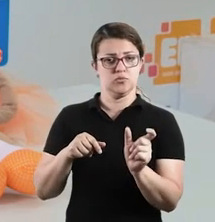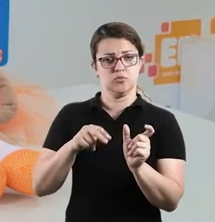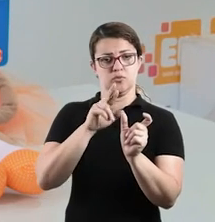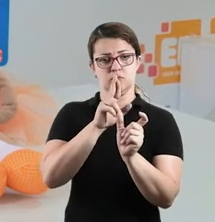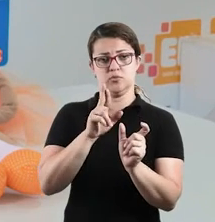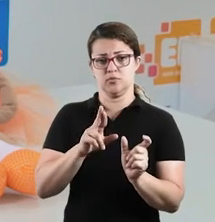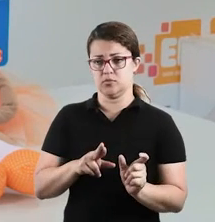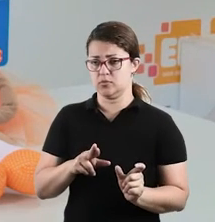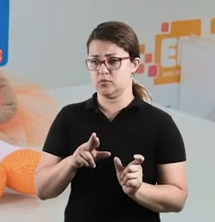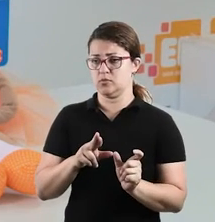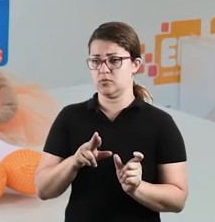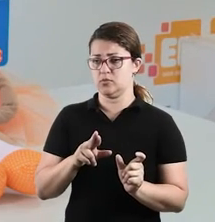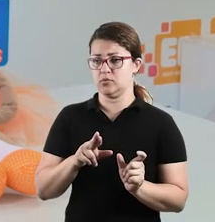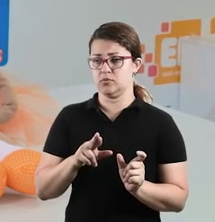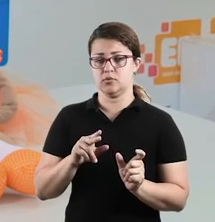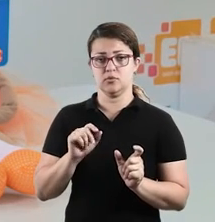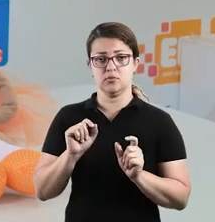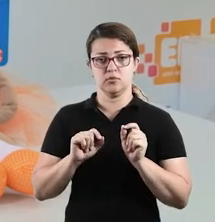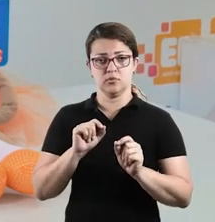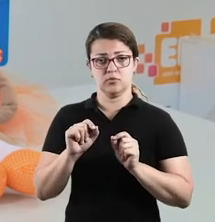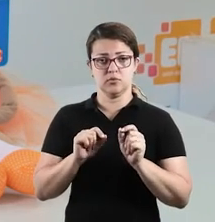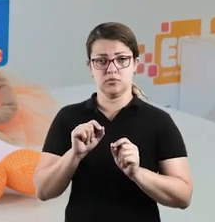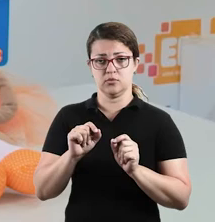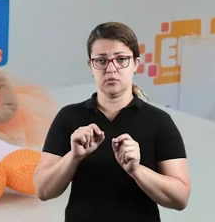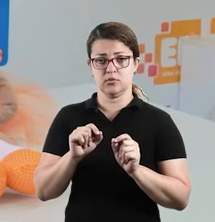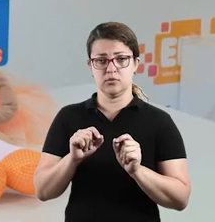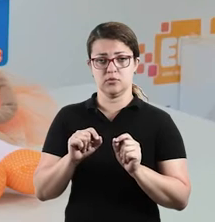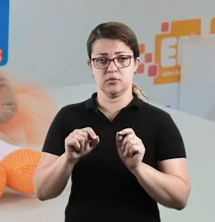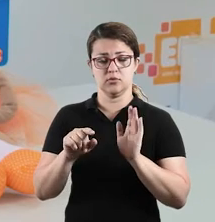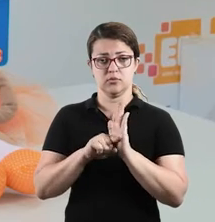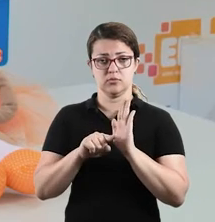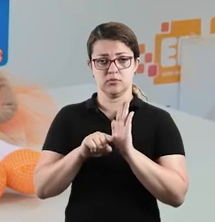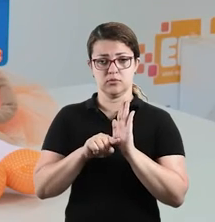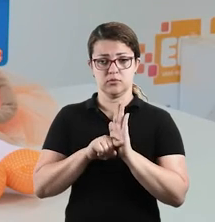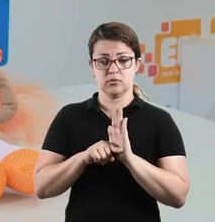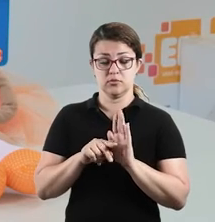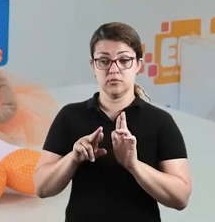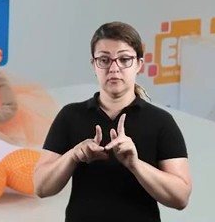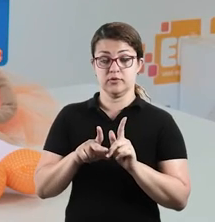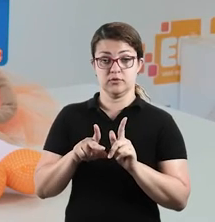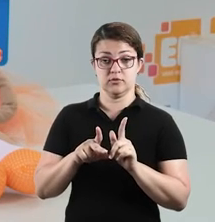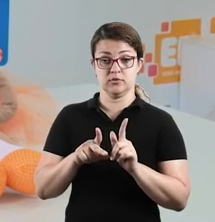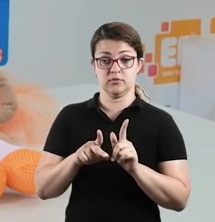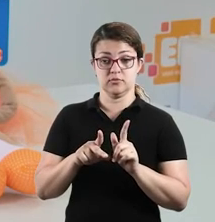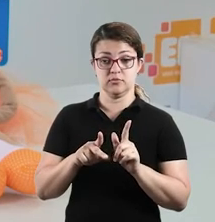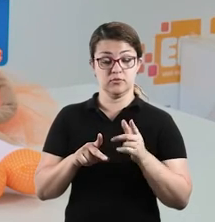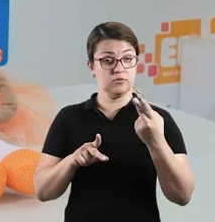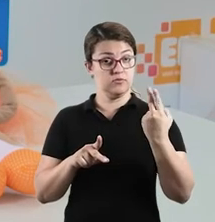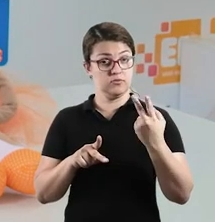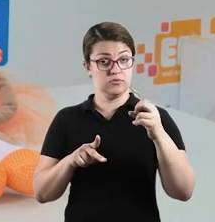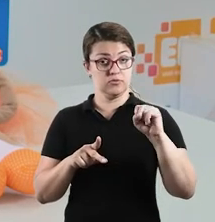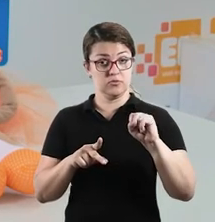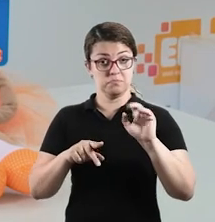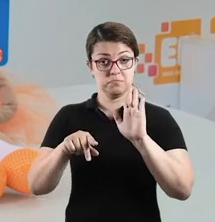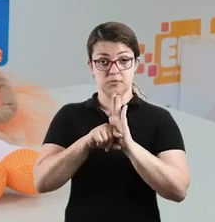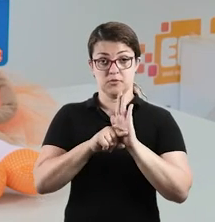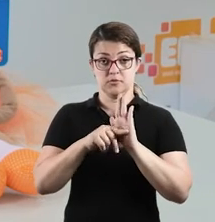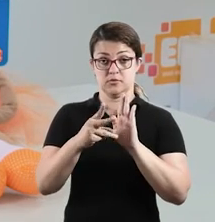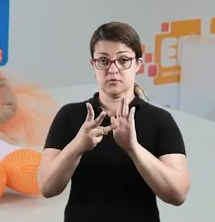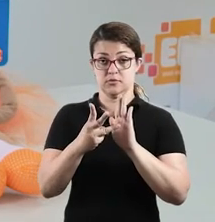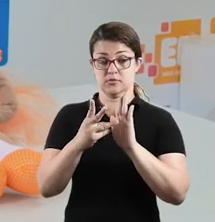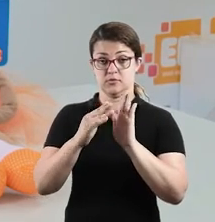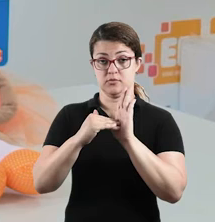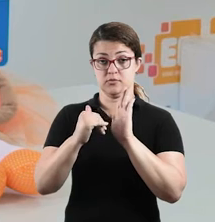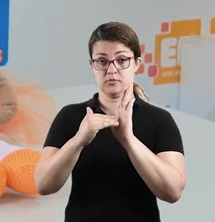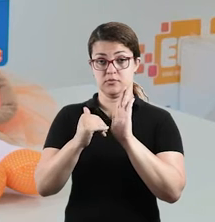diante. E embaixo no quadro da subtração vai fazer ao contrário. Então o 28 menos o